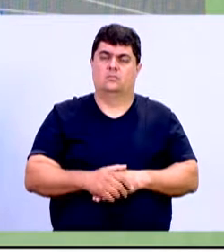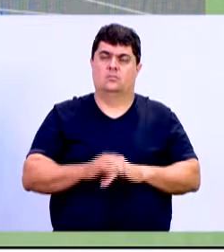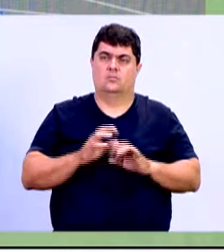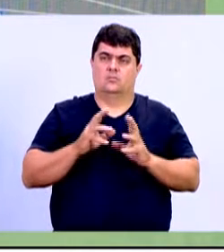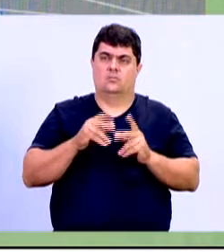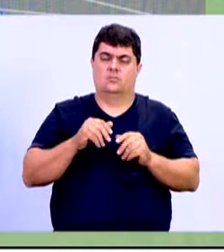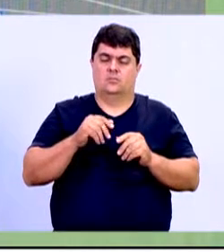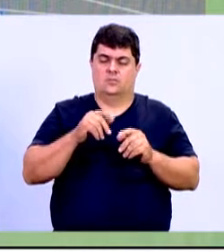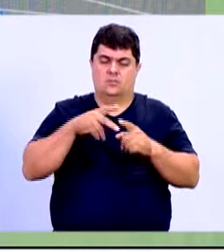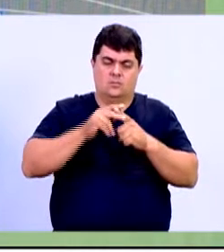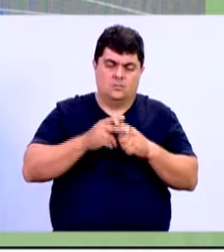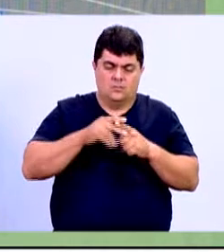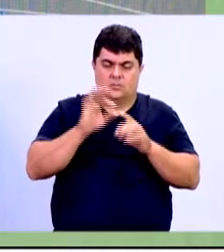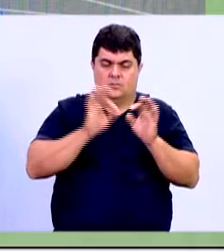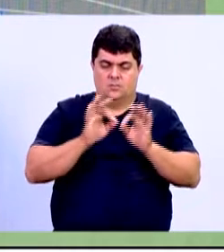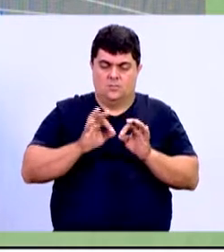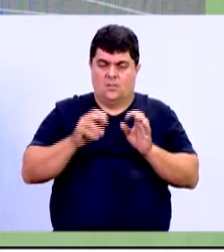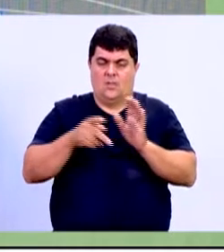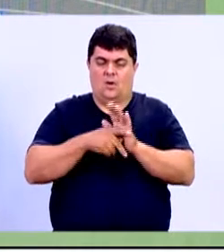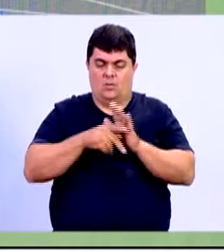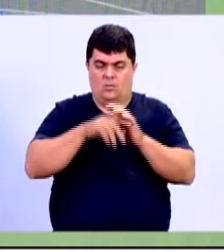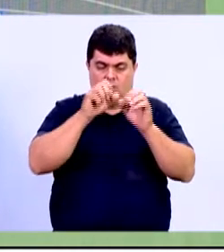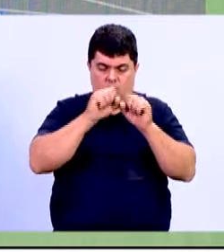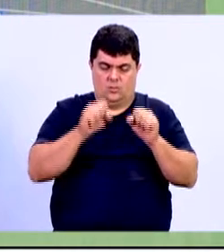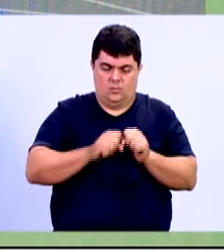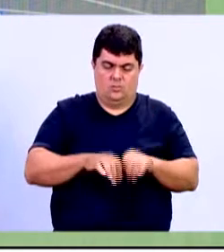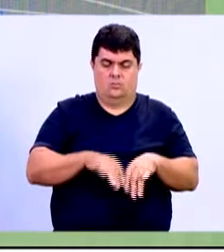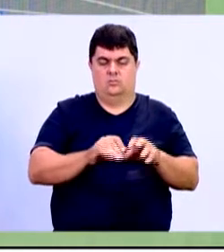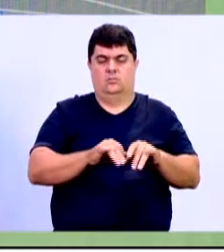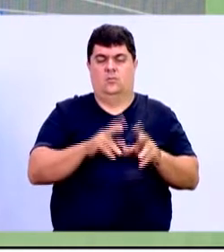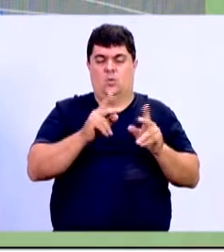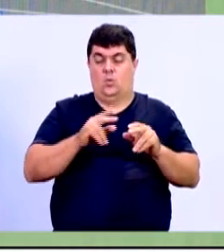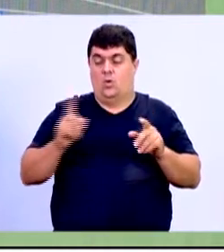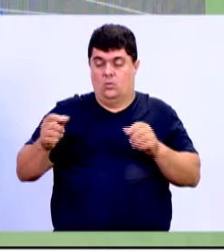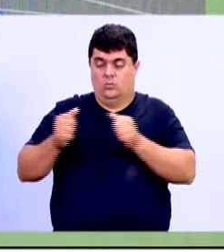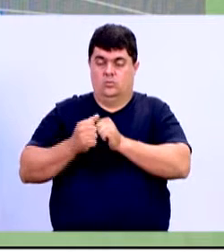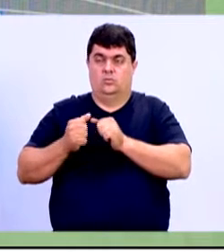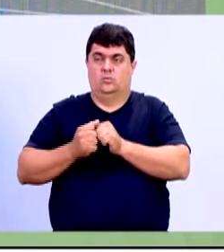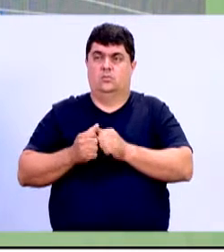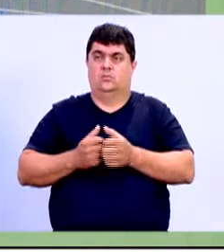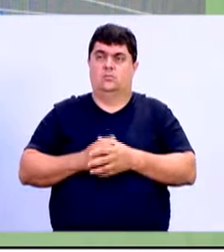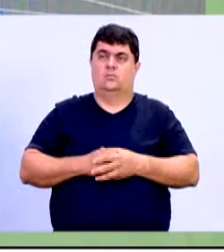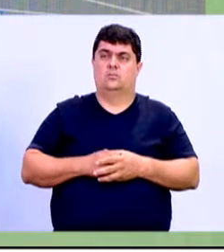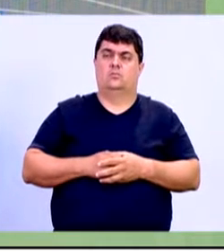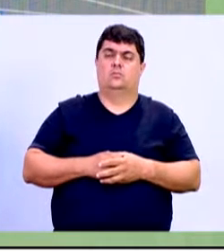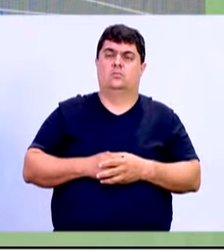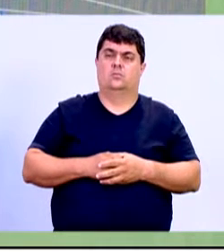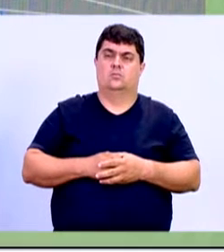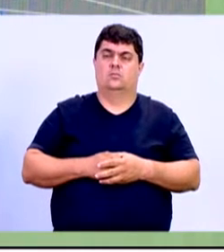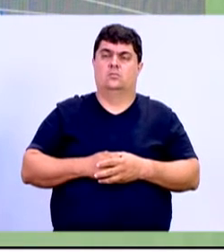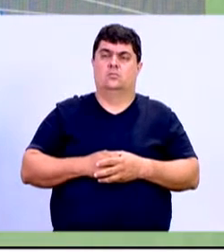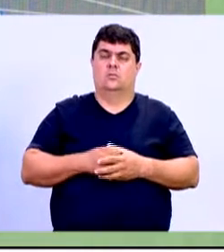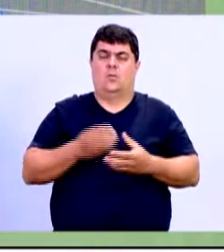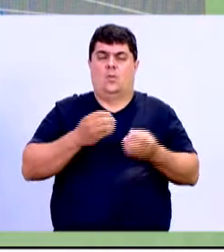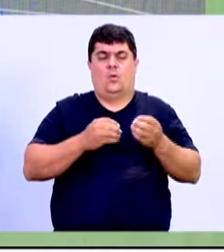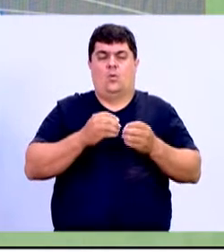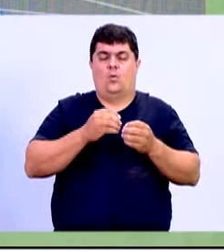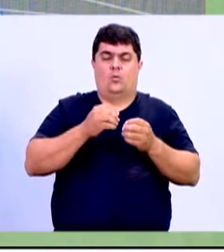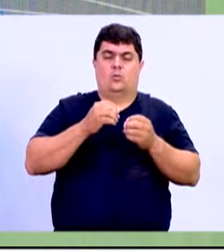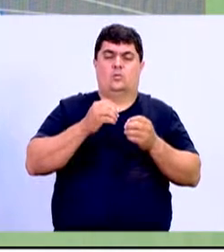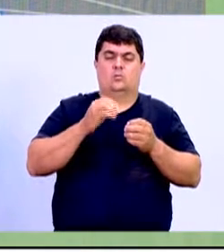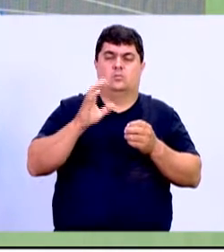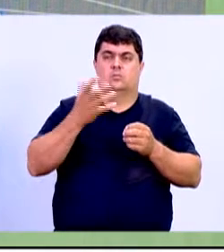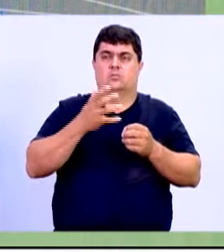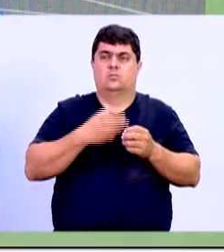manutenção, todo o gerenciamento dos switches é feito através do software como se estivesse no hardware, né? Aqui uma distribuição de como acontece, ó. Temos